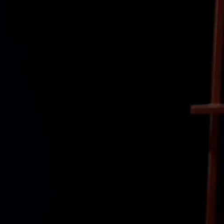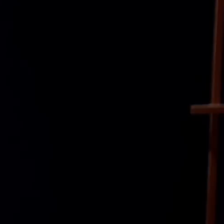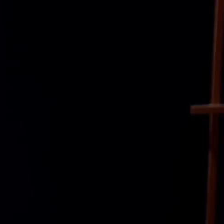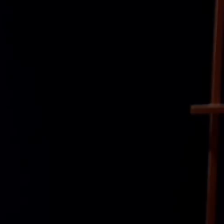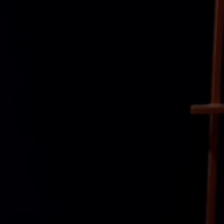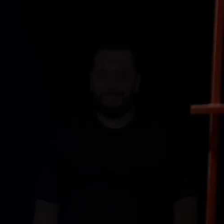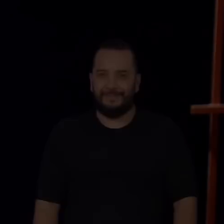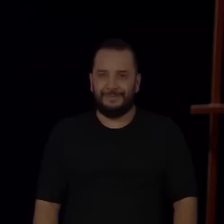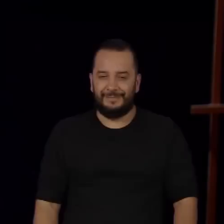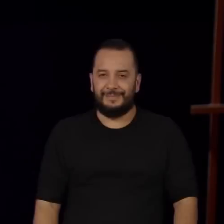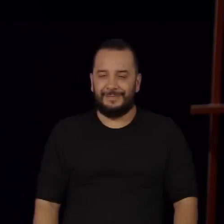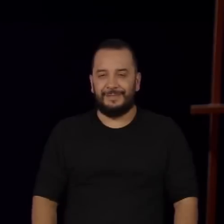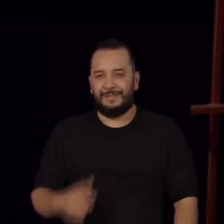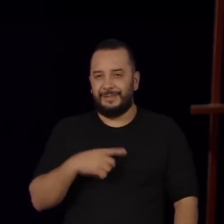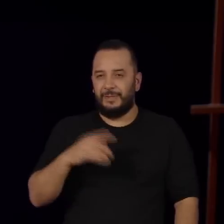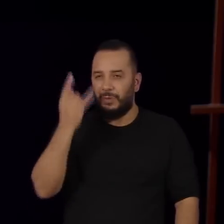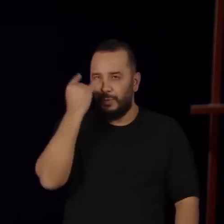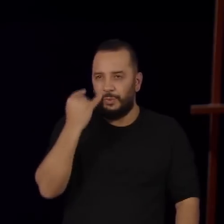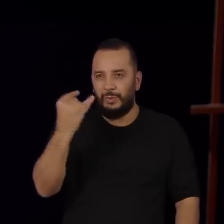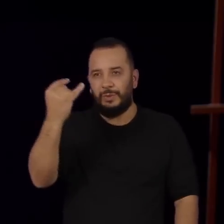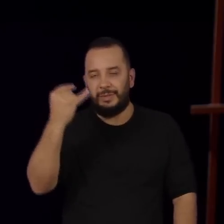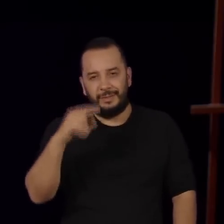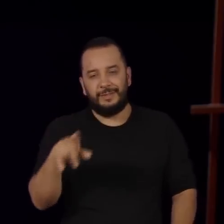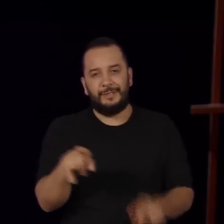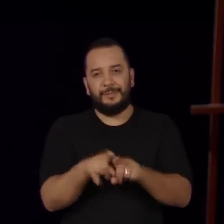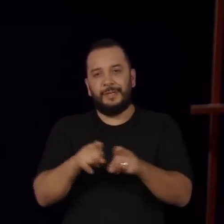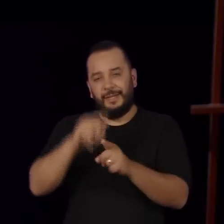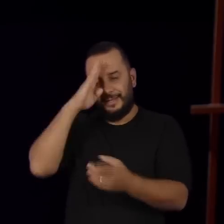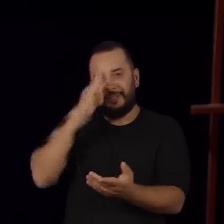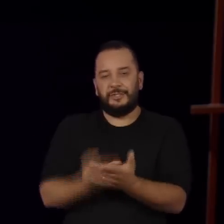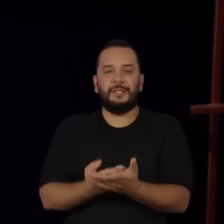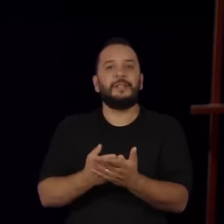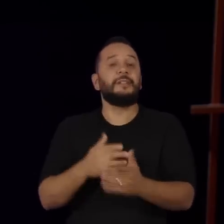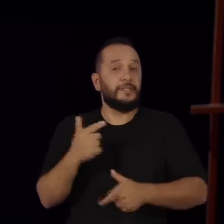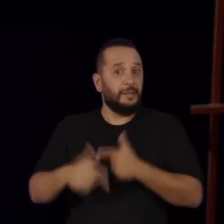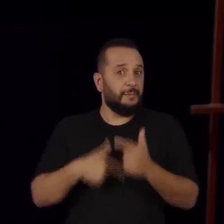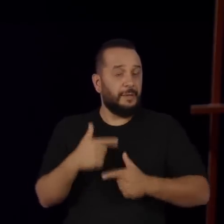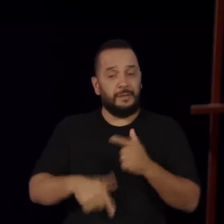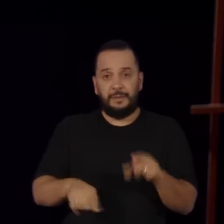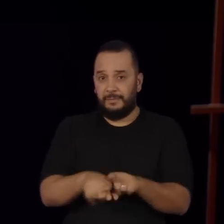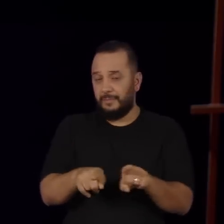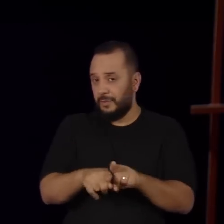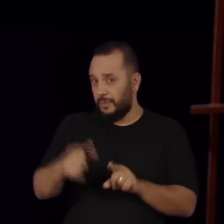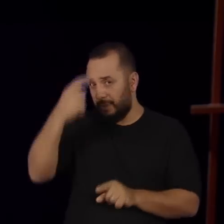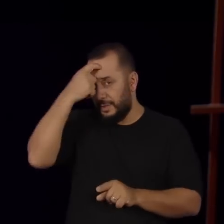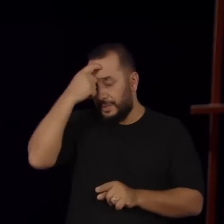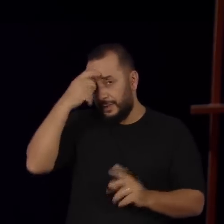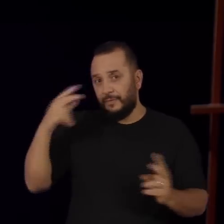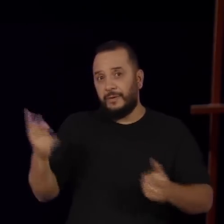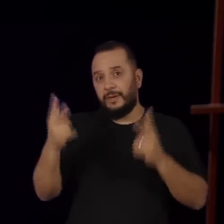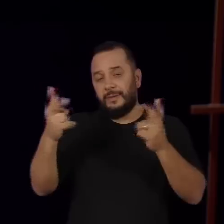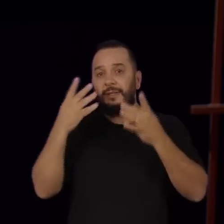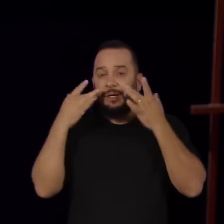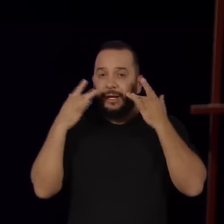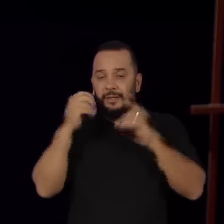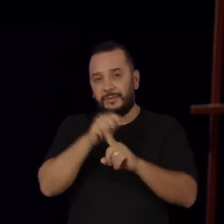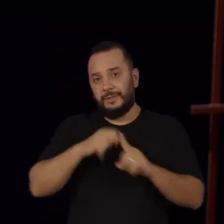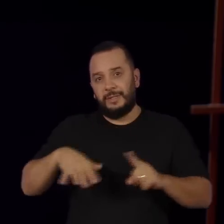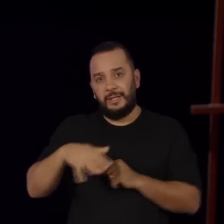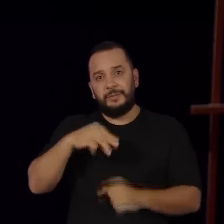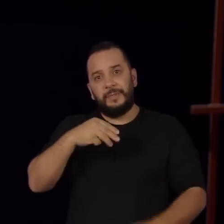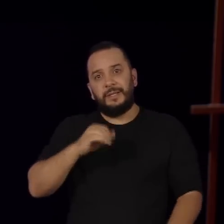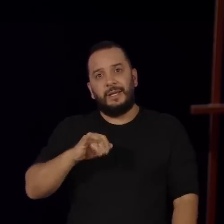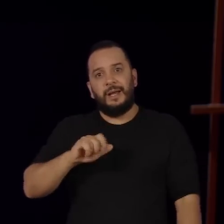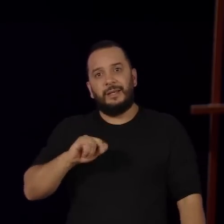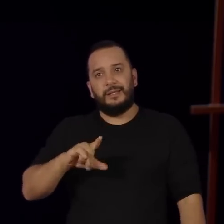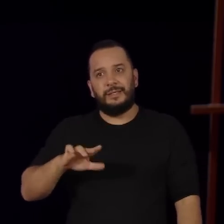O magnetismo, a crença no trabalho e a consciência do valor do teatro na sociedade faziam de Maria Alice